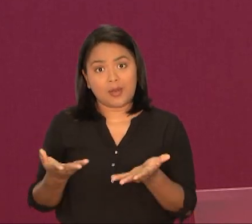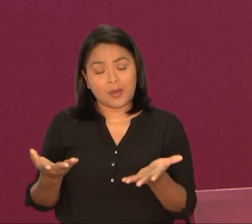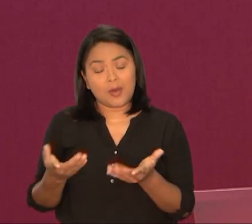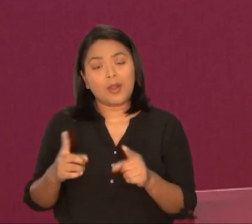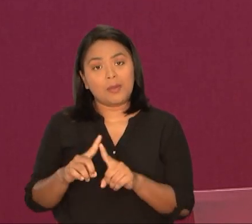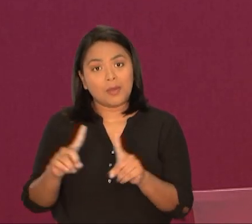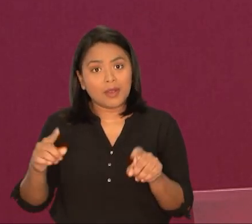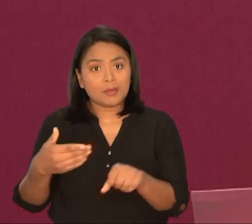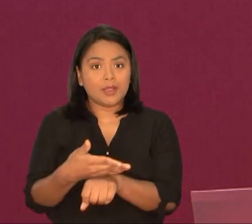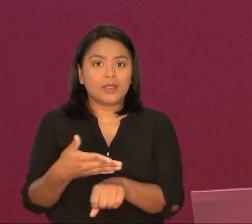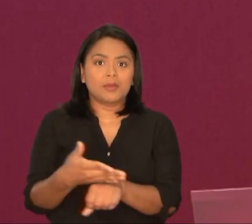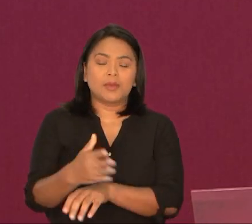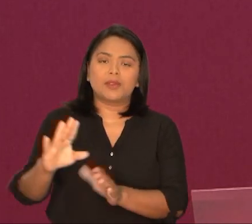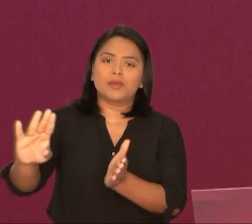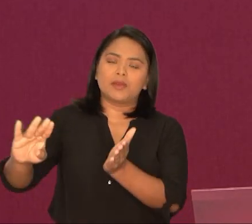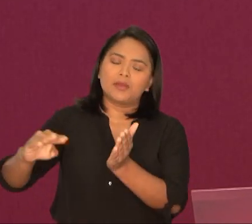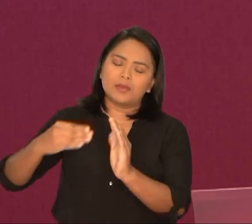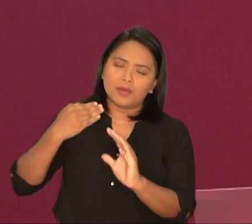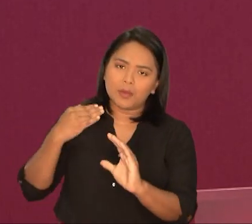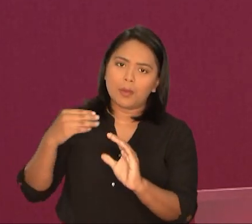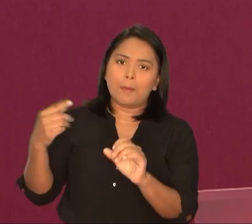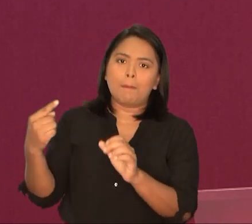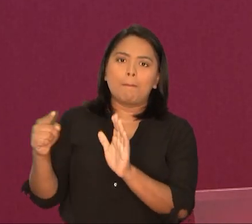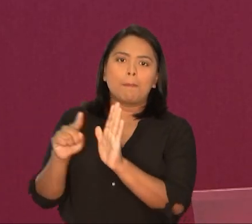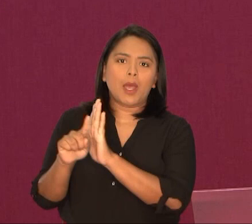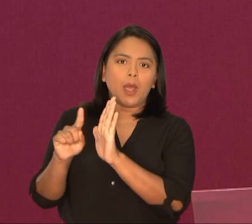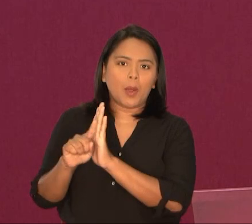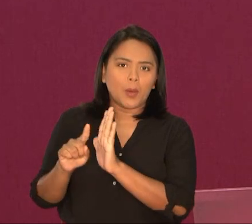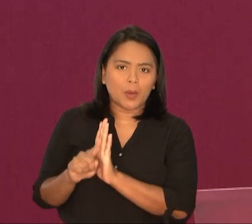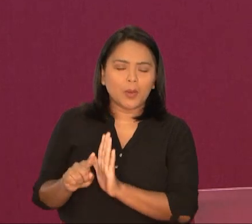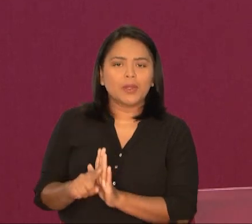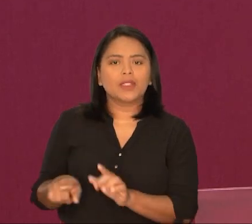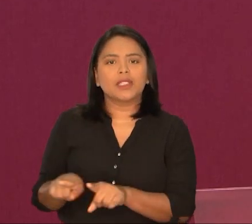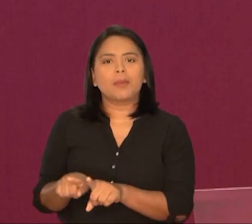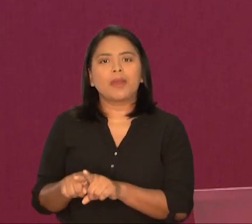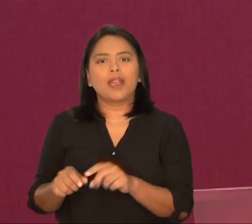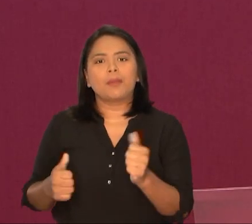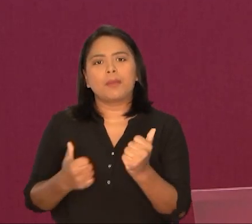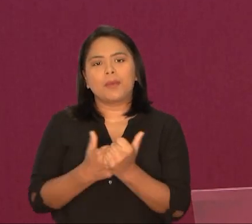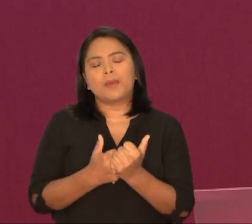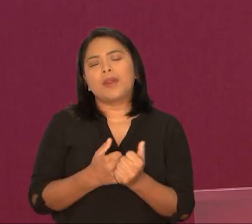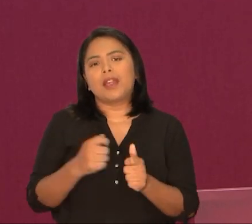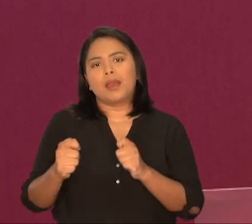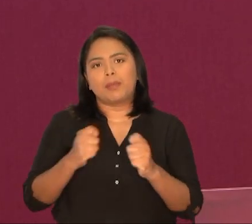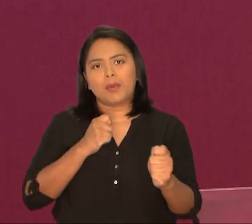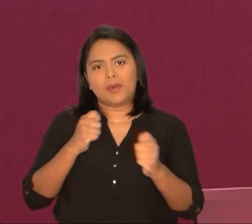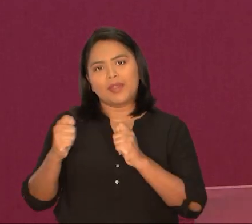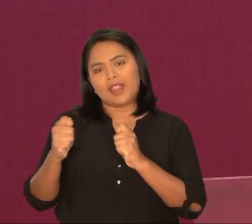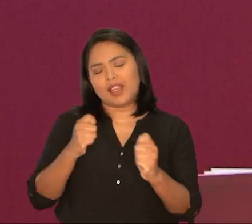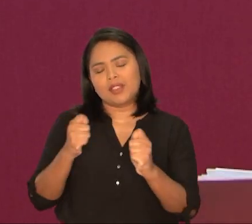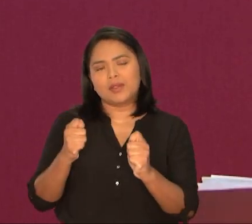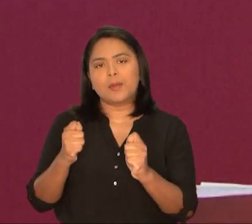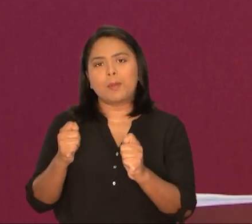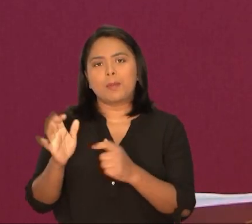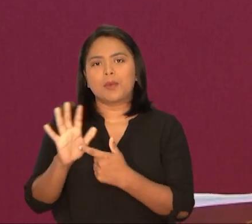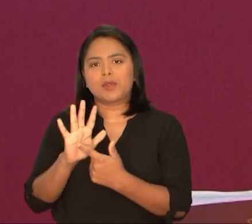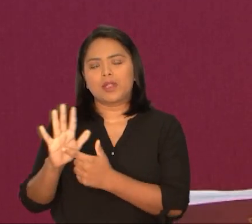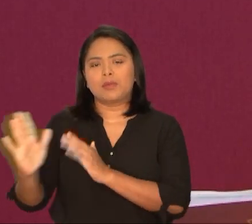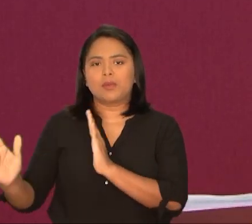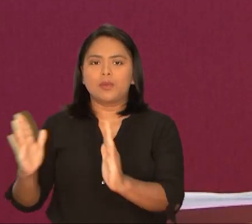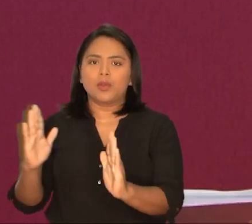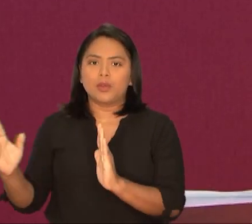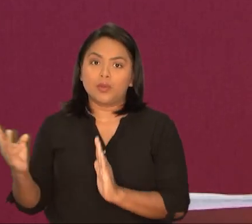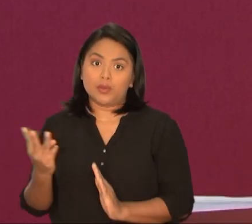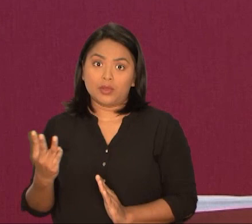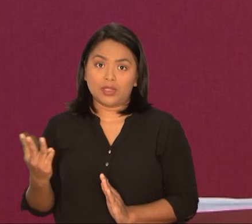suas perguntas gravadas e também colaborou com uma reportagem que será exibida no terceiro bloco, que fala sobre a difícil